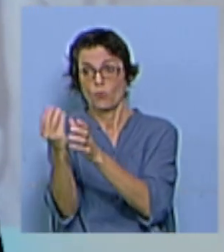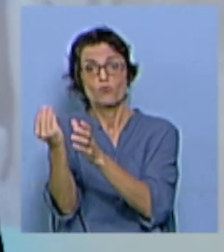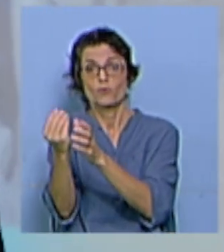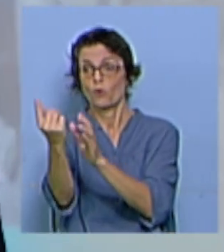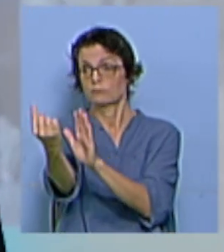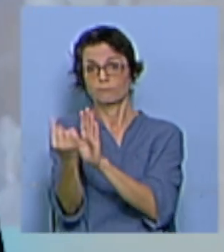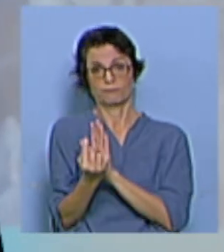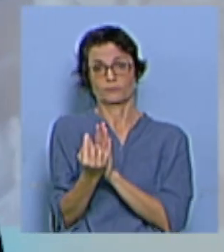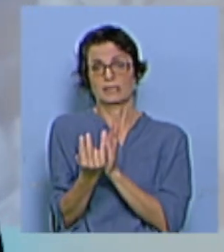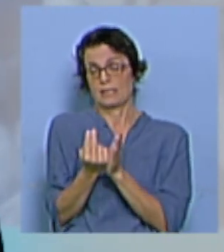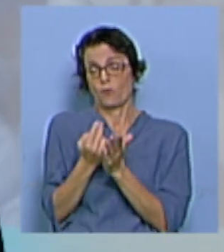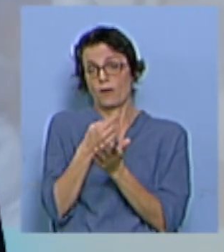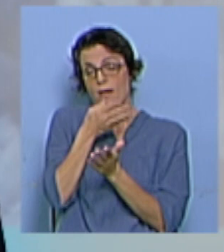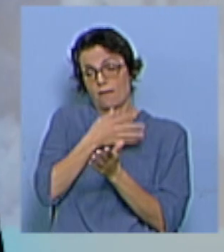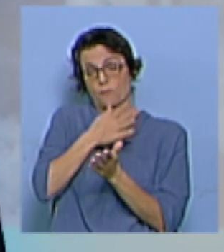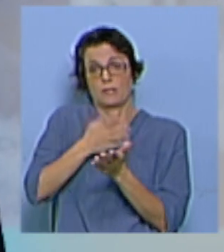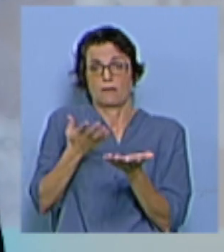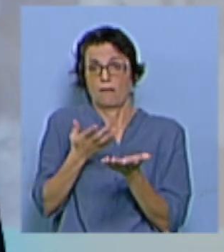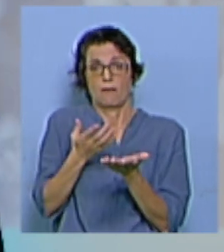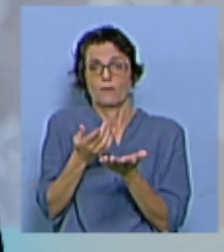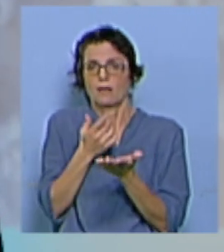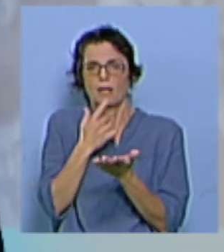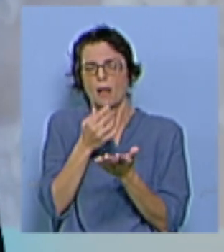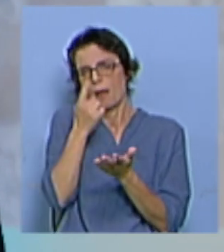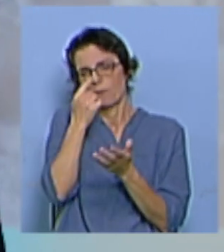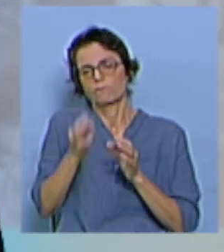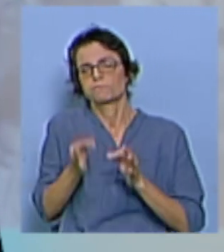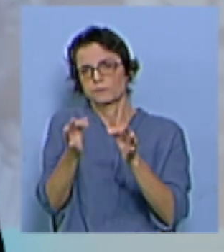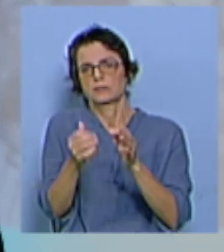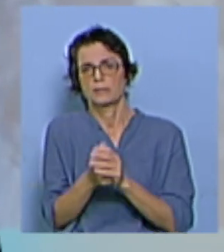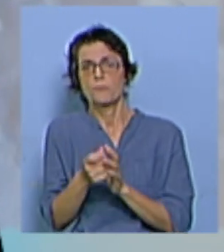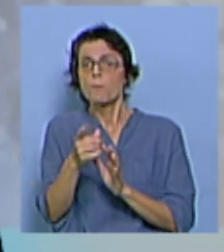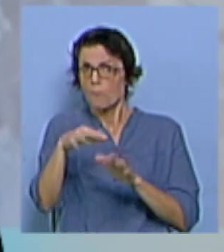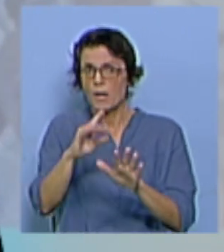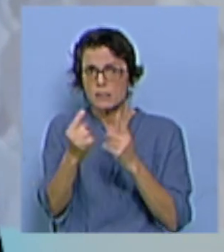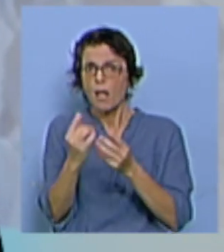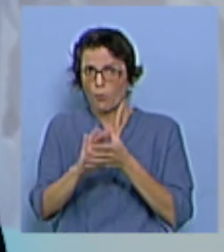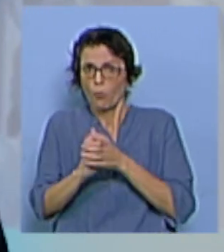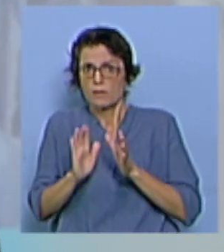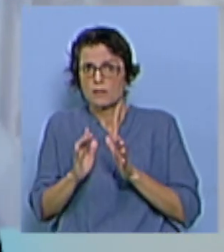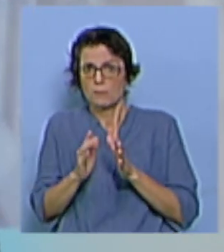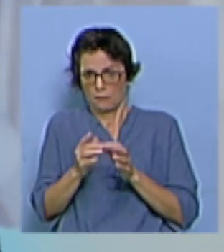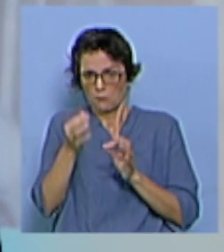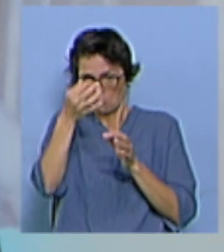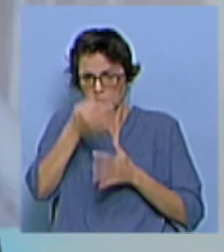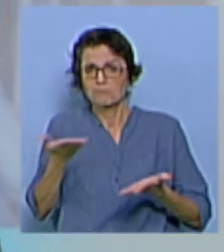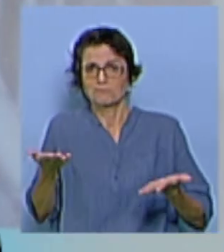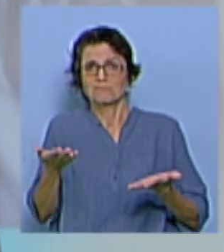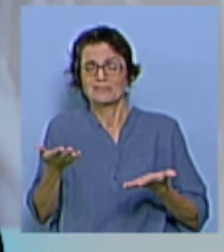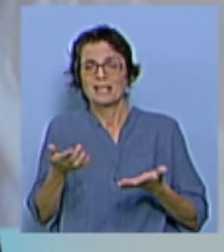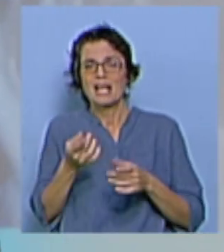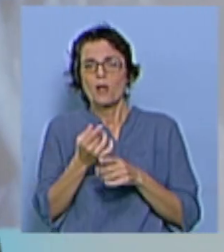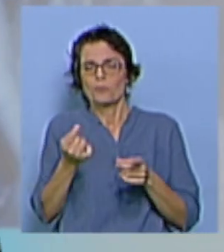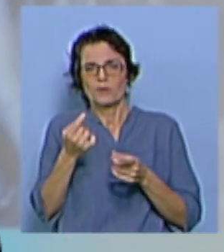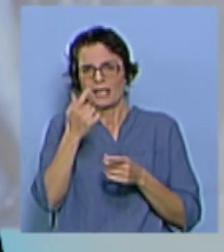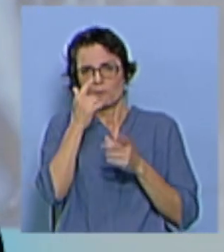decisão tomada. Também cheguei a fazer casamentos de pessoas que vieram, que disseram, não, nós não vamos adiar, o que faz sentido para nós é casar